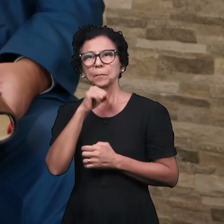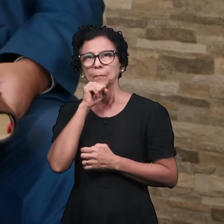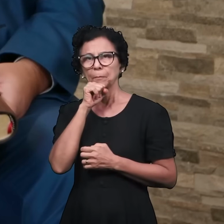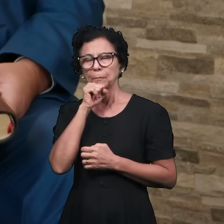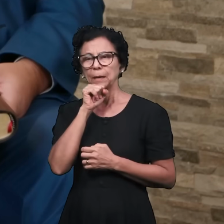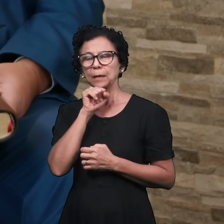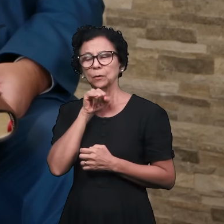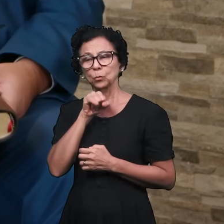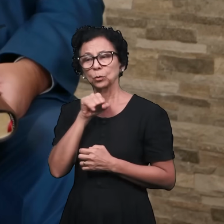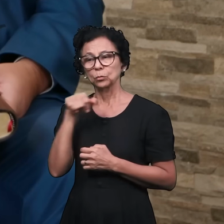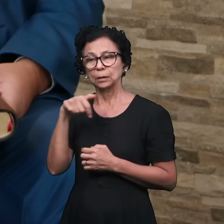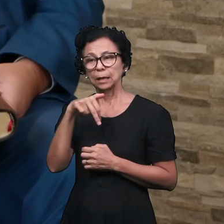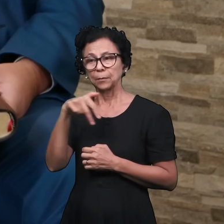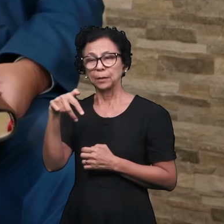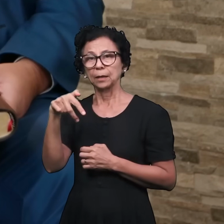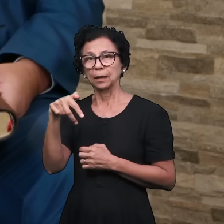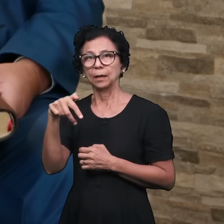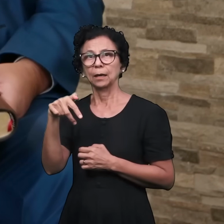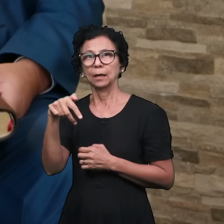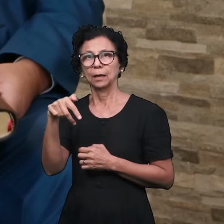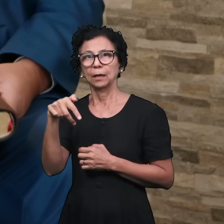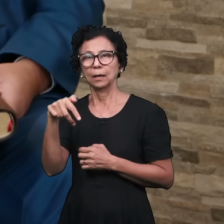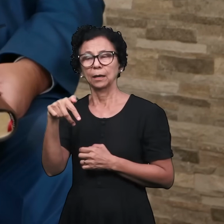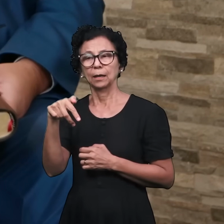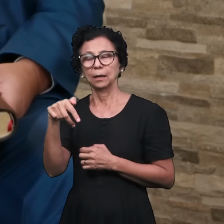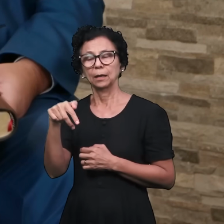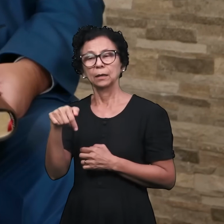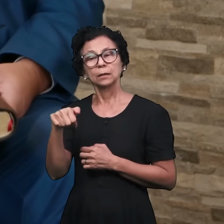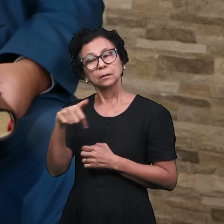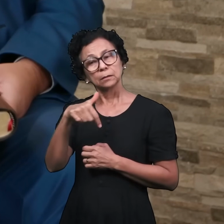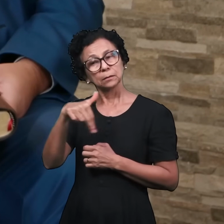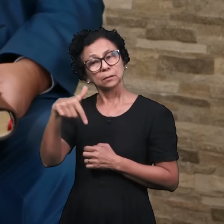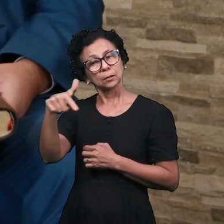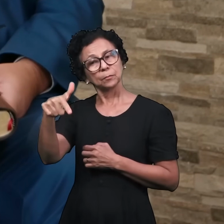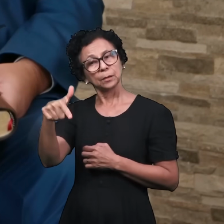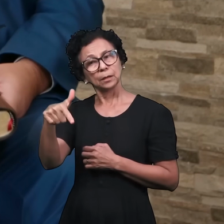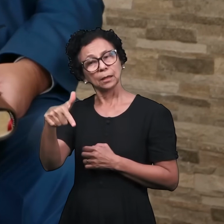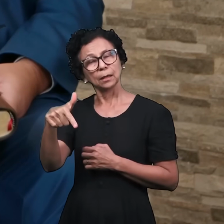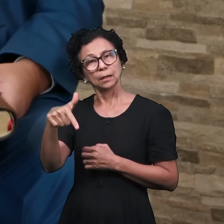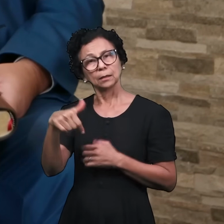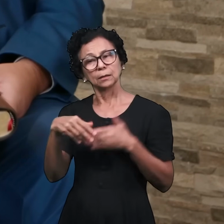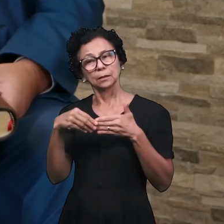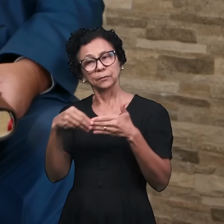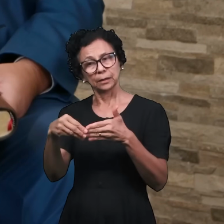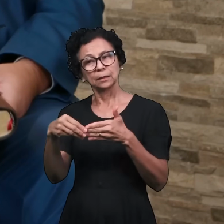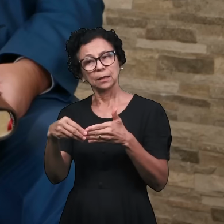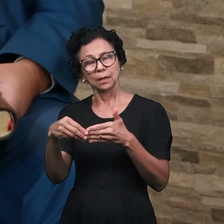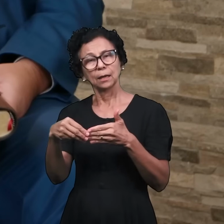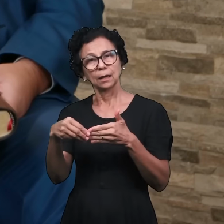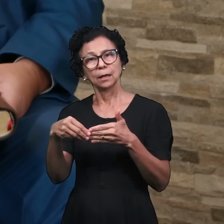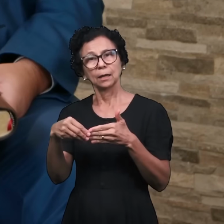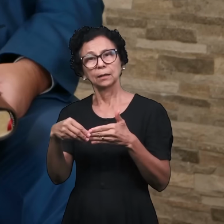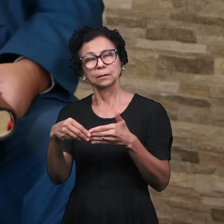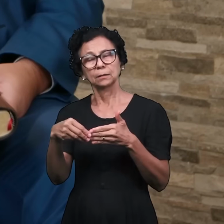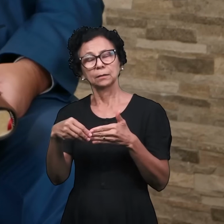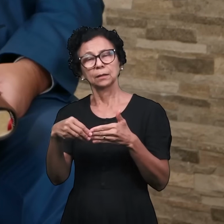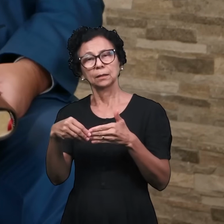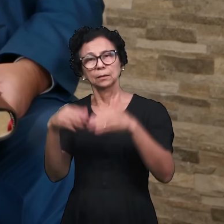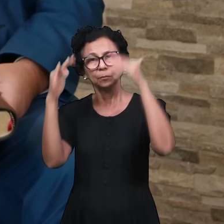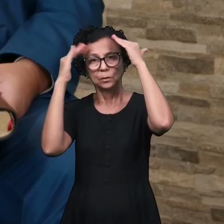isso te guiará. Então, quem caminha é porque encontrou o caminho. Falando que a obediência aos pais